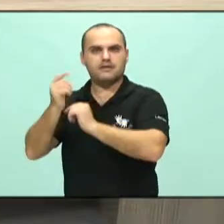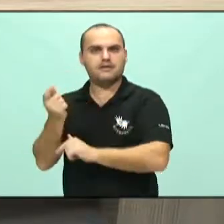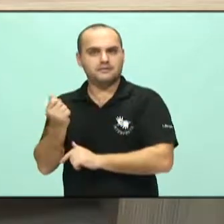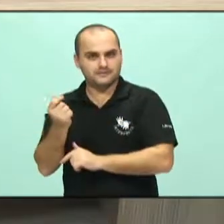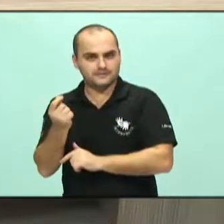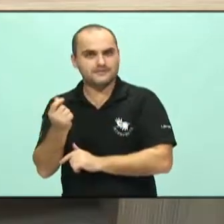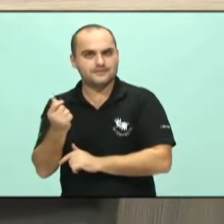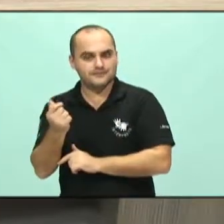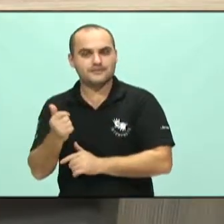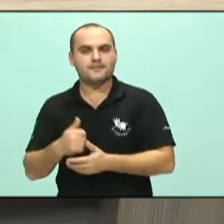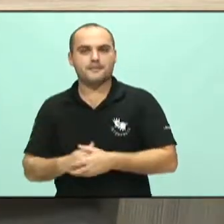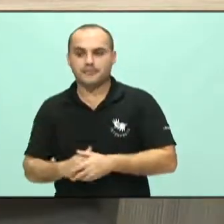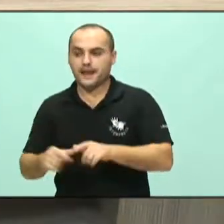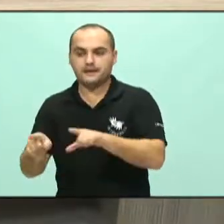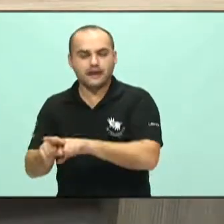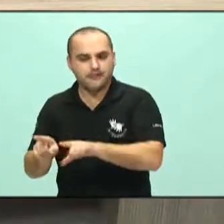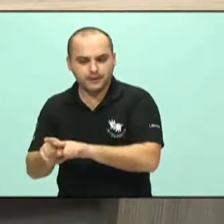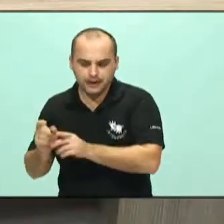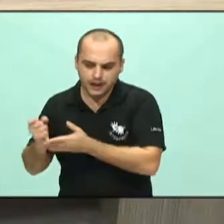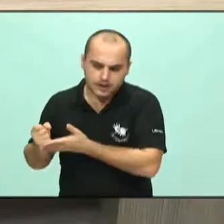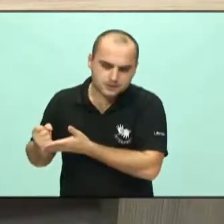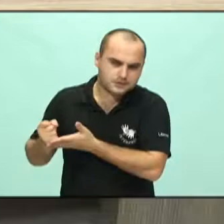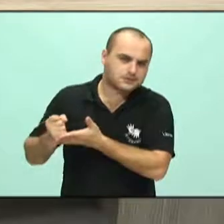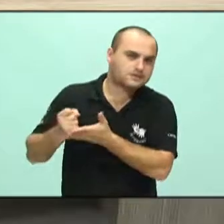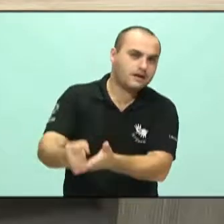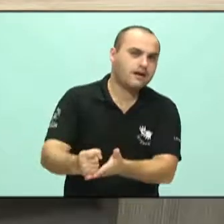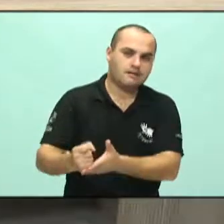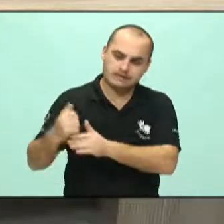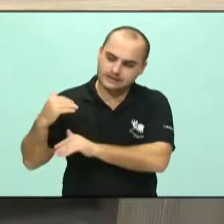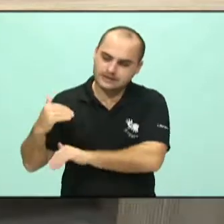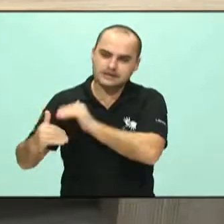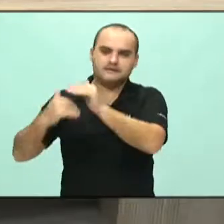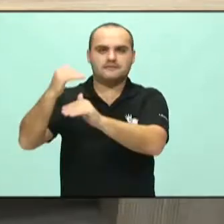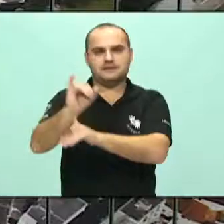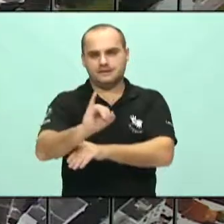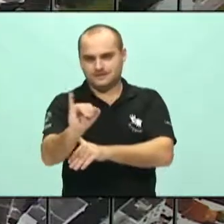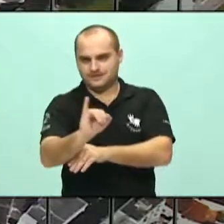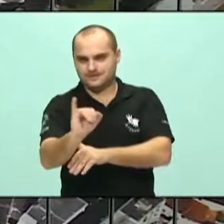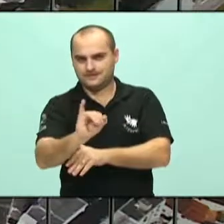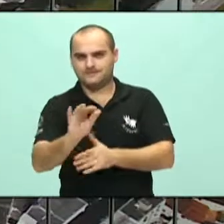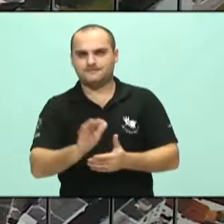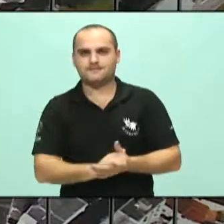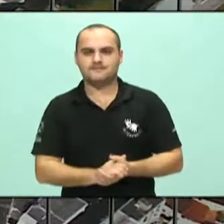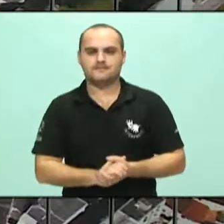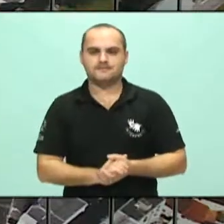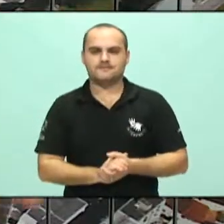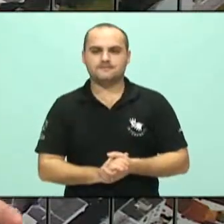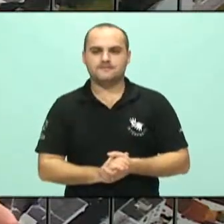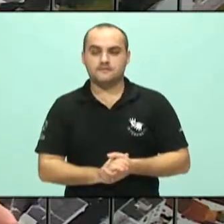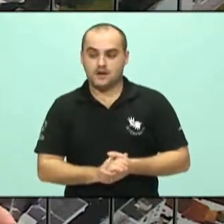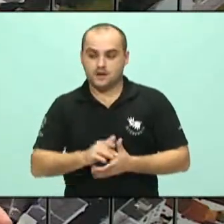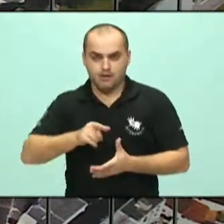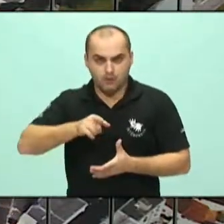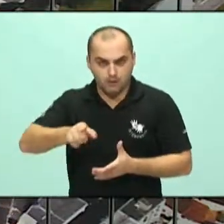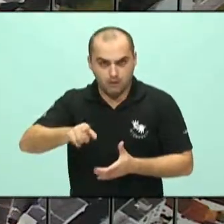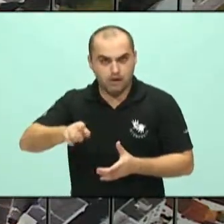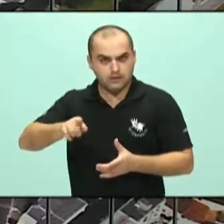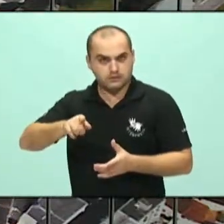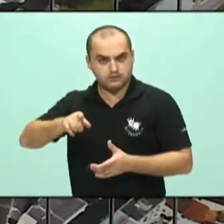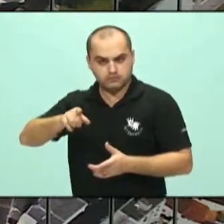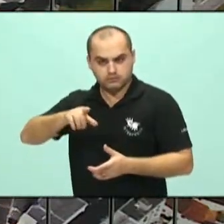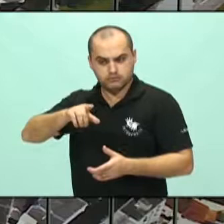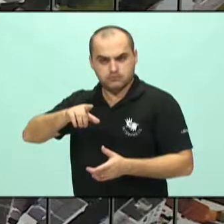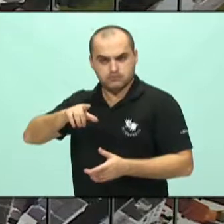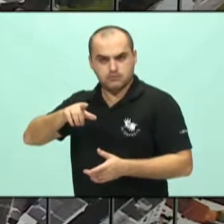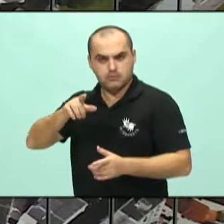economicamente e contribuíram para o desenvolvimento de Itajaí. Com essa população